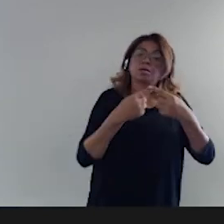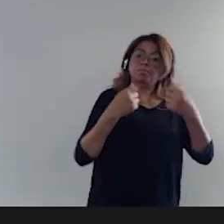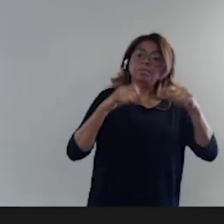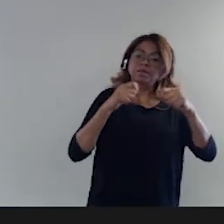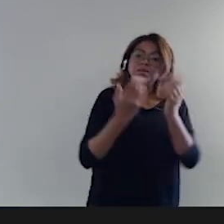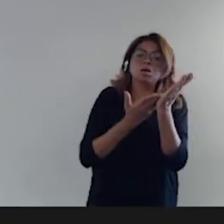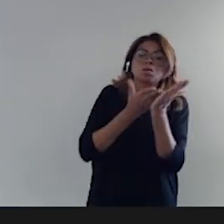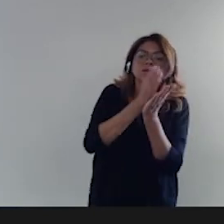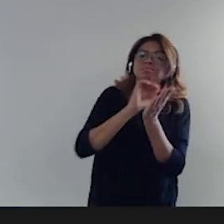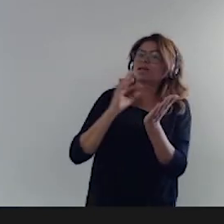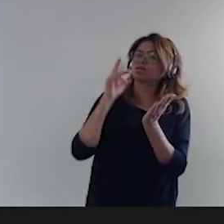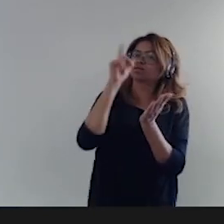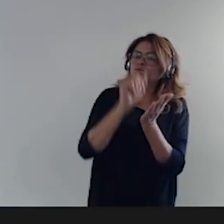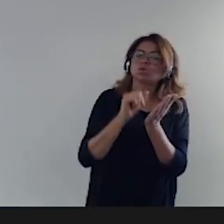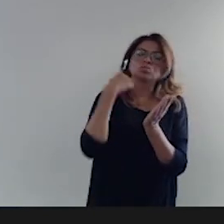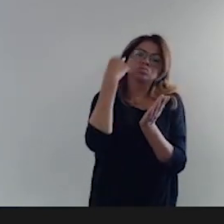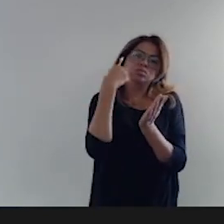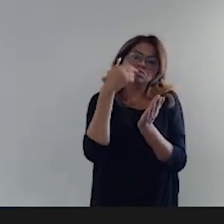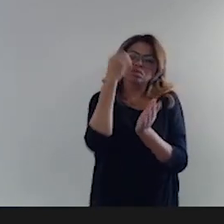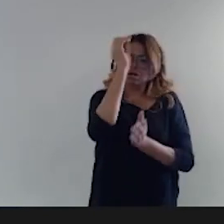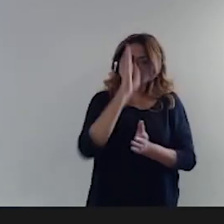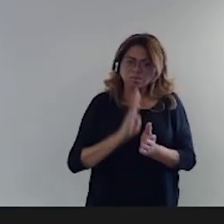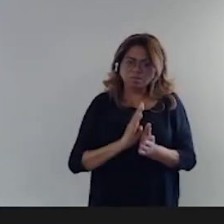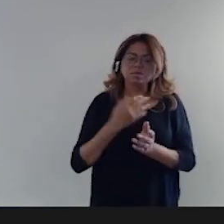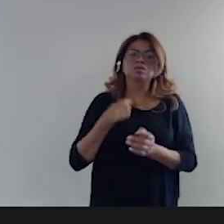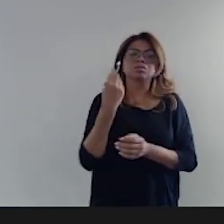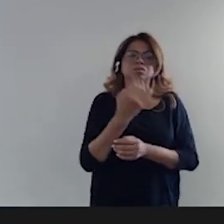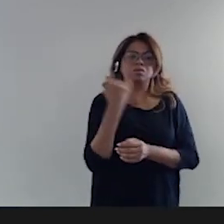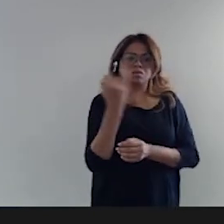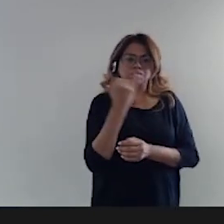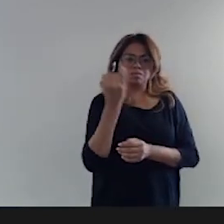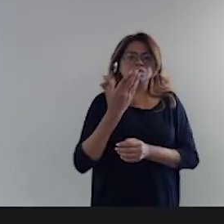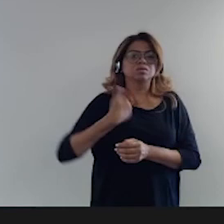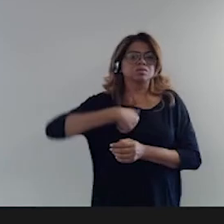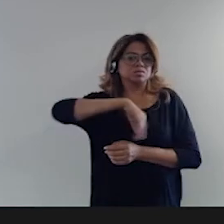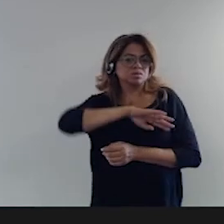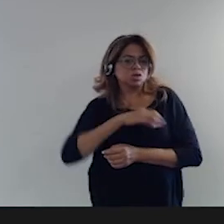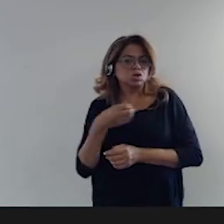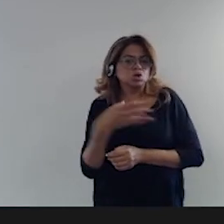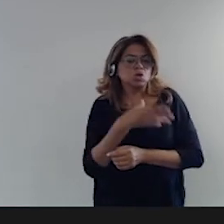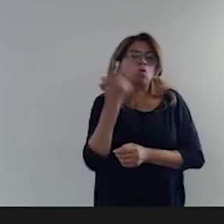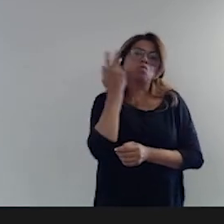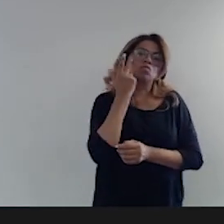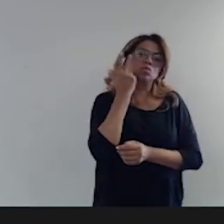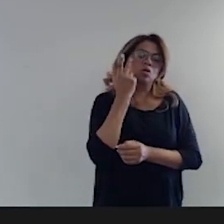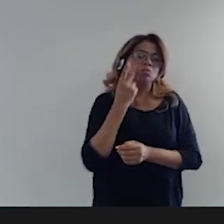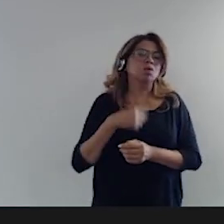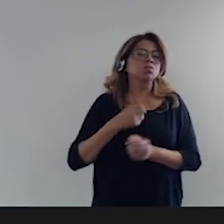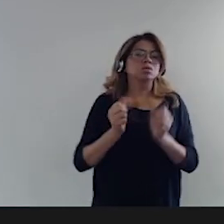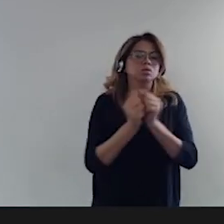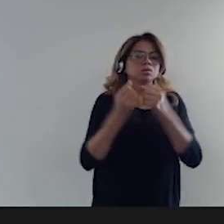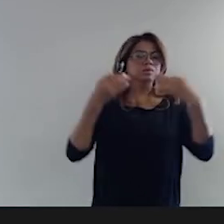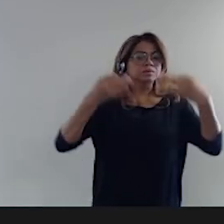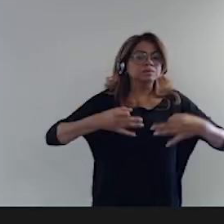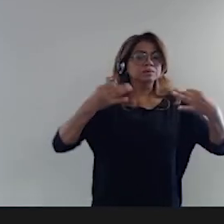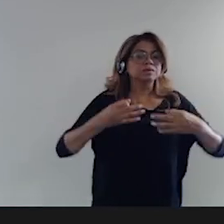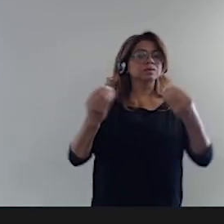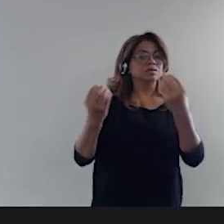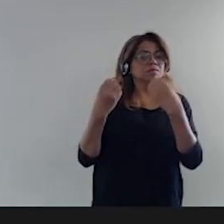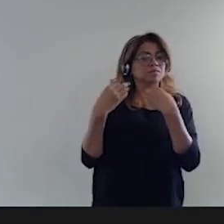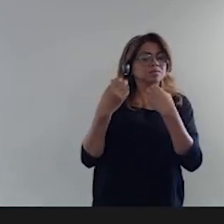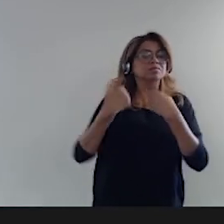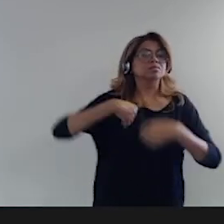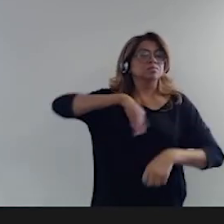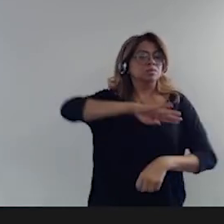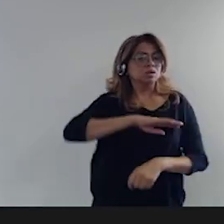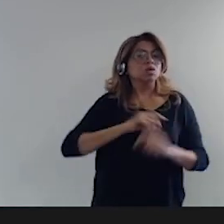advocacia brasileira, da Ordem dos Advogados do Brasil, nesse novo normal, que certamente deve impor a todos